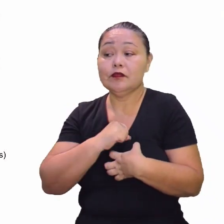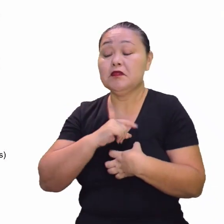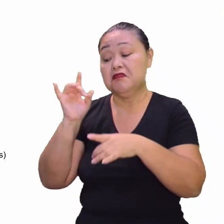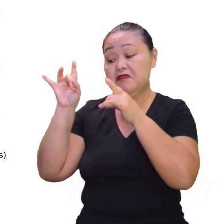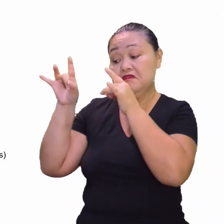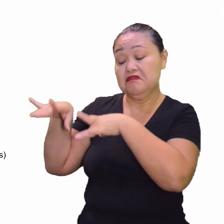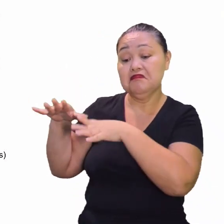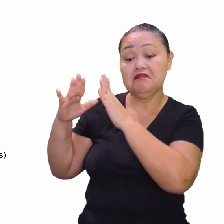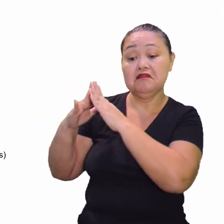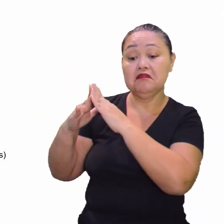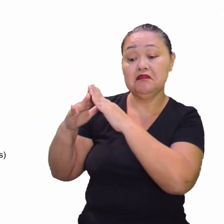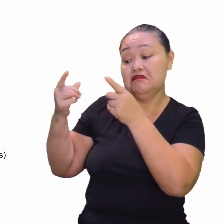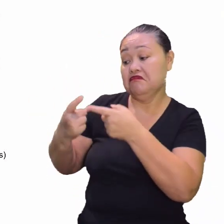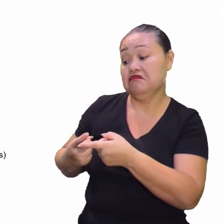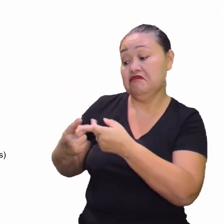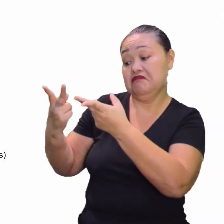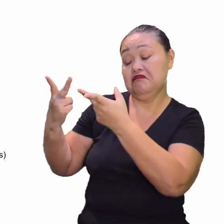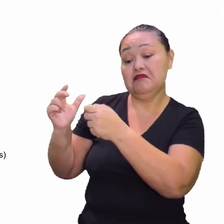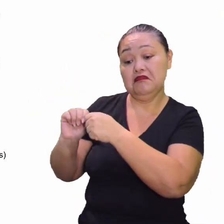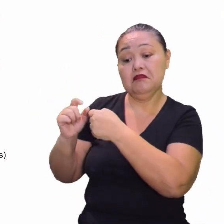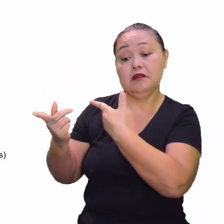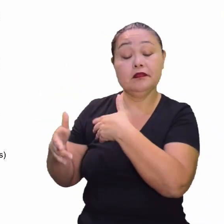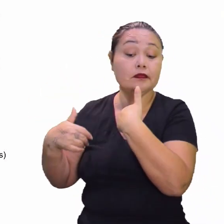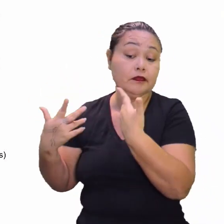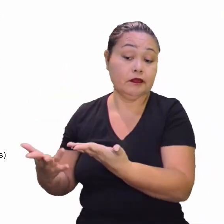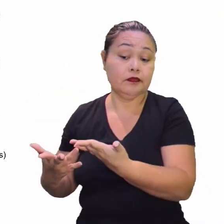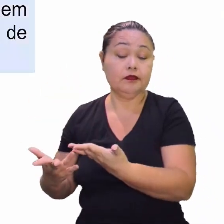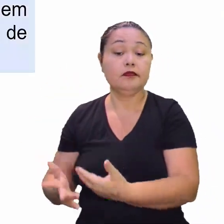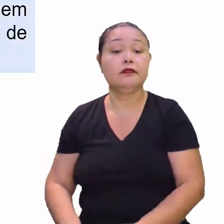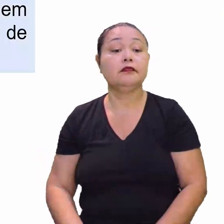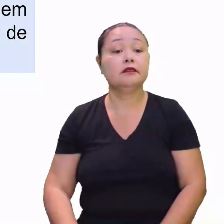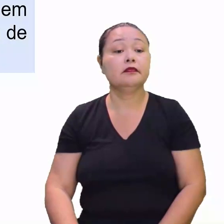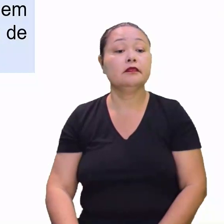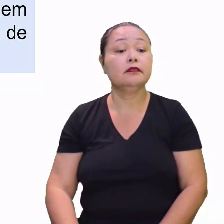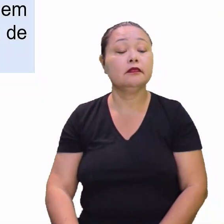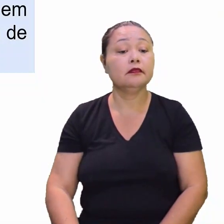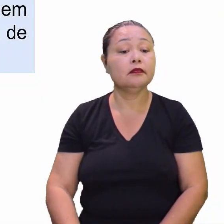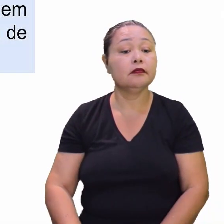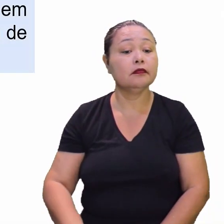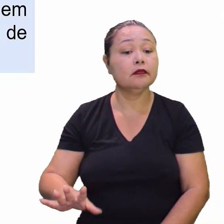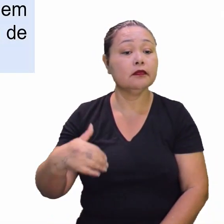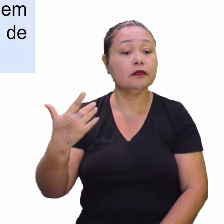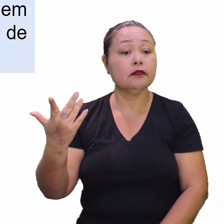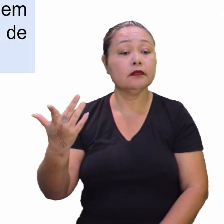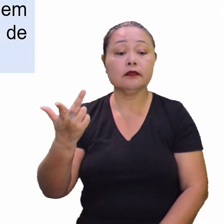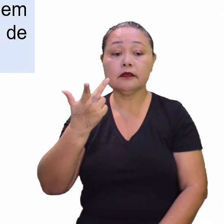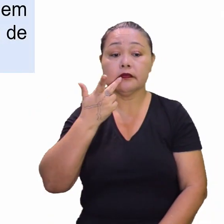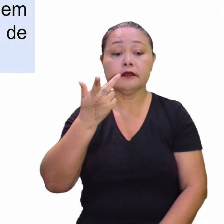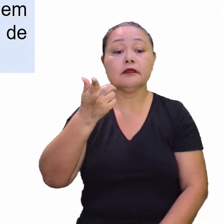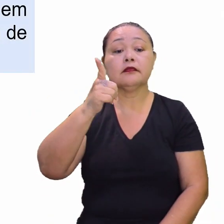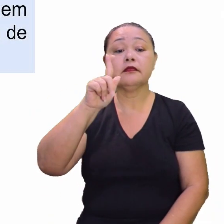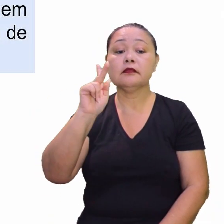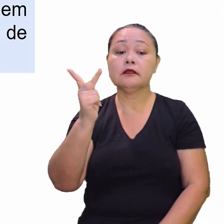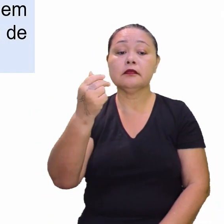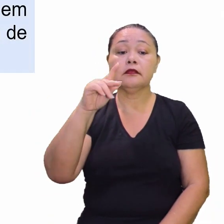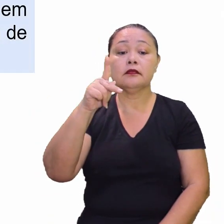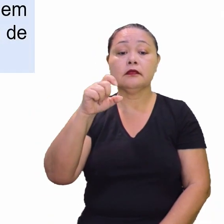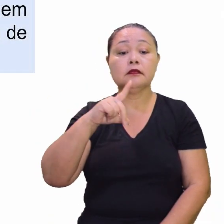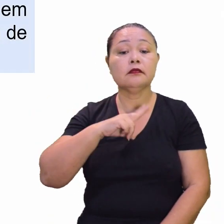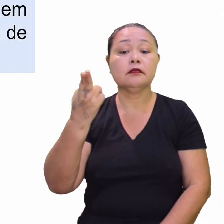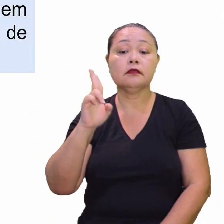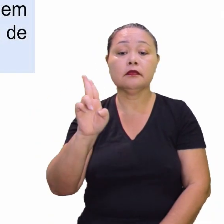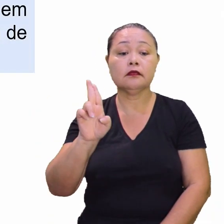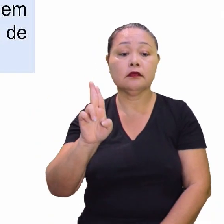Muitos abandonaram essas casas, venderam, enfim. Exatamente. Então, falou em hotspots, que